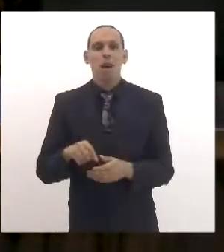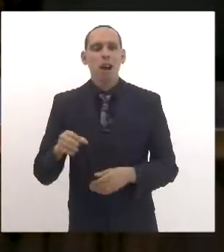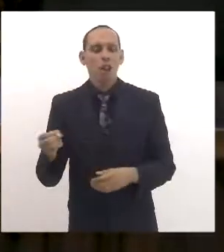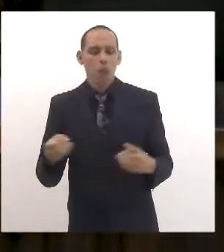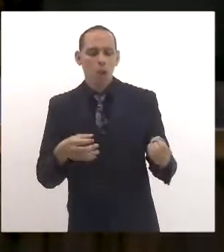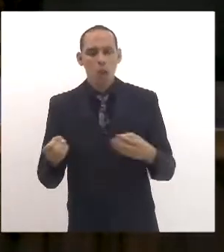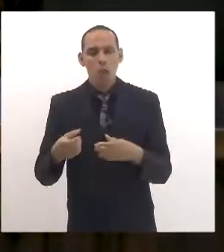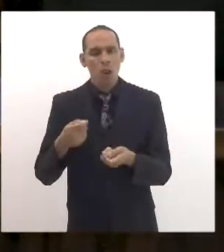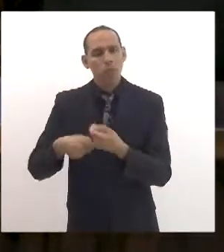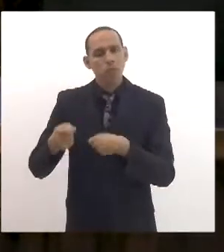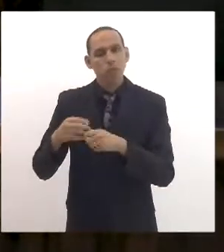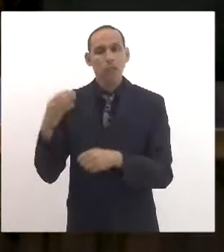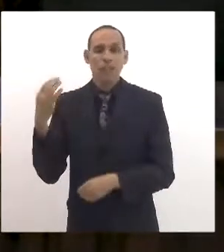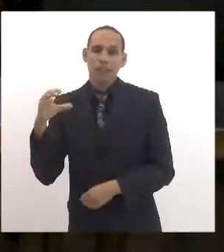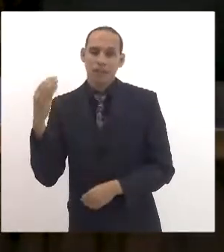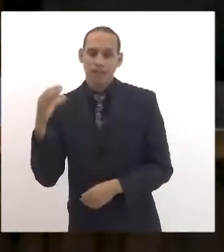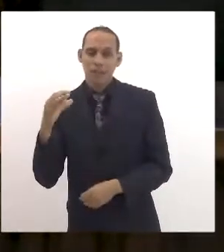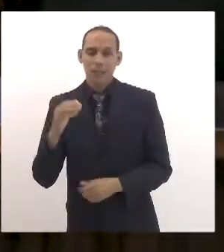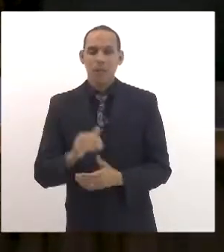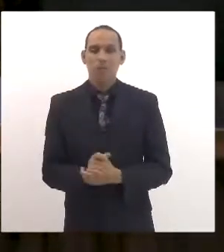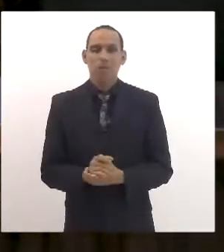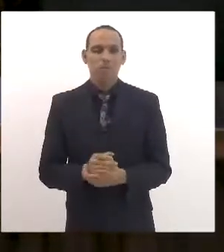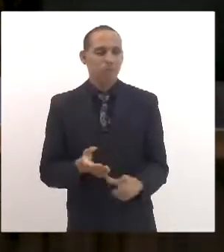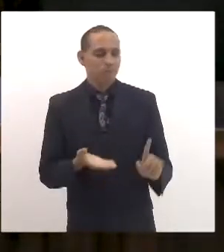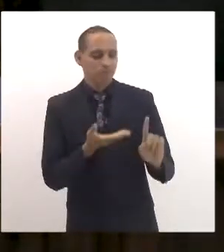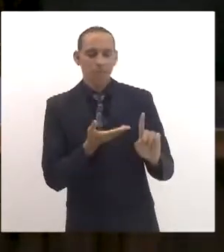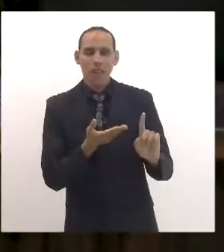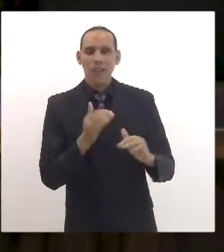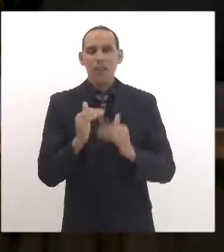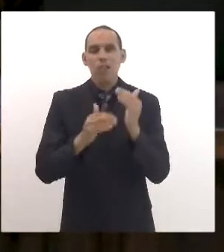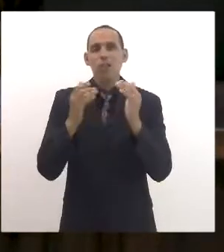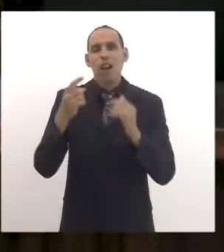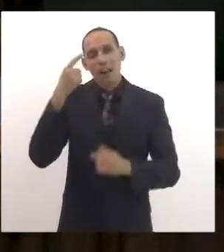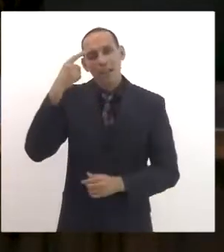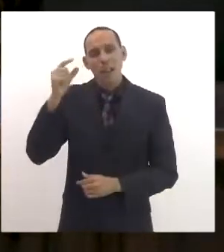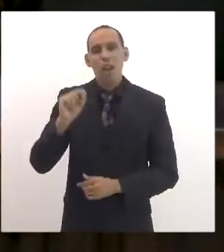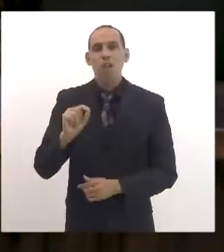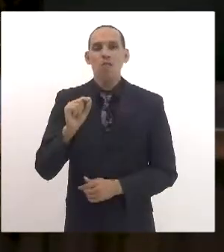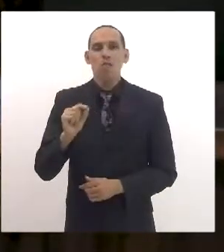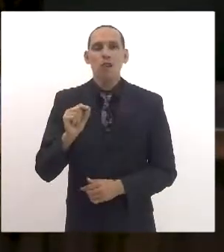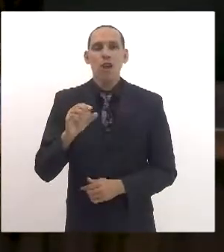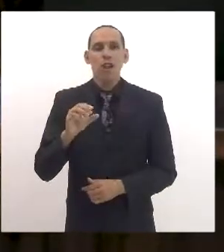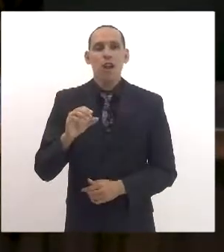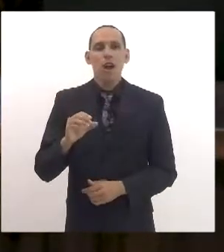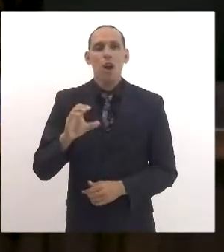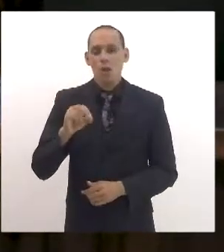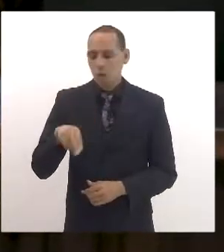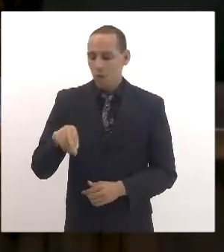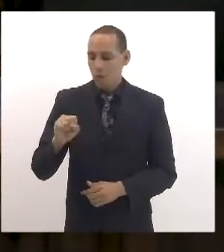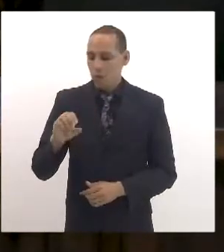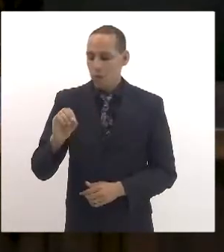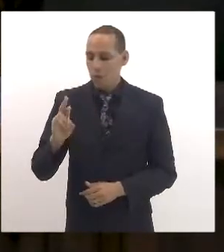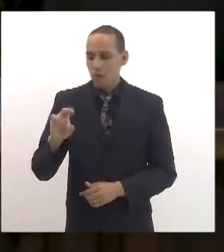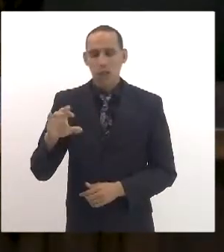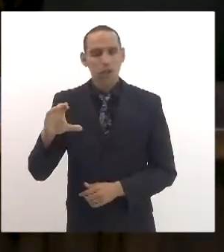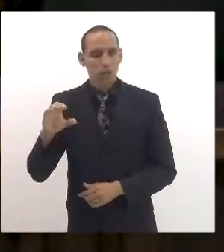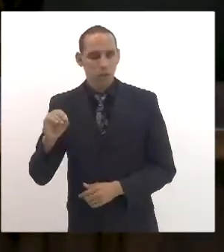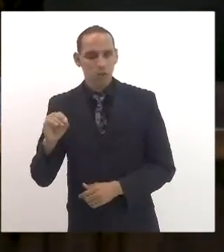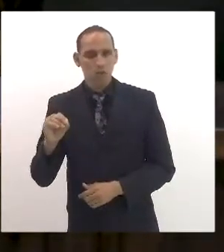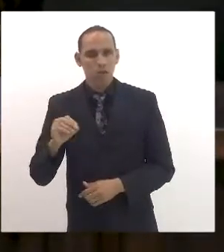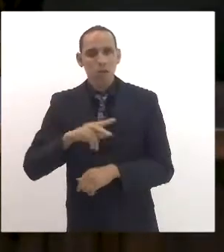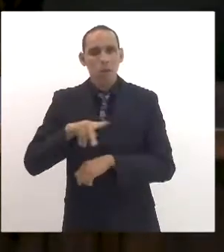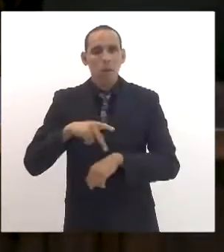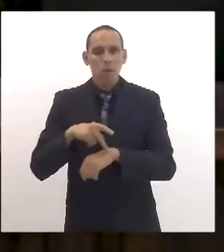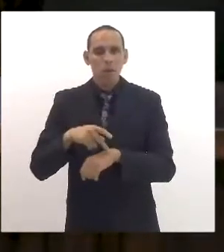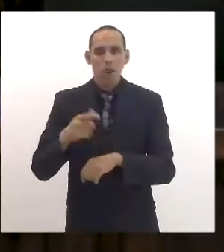de fazer ciência. Visionário, ele desenvolveu a concepção de consórcios internacionais em investigação e formação